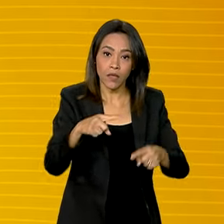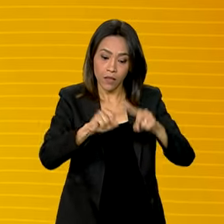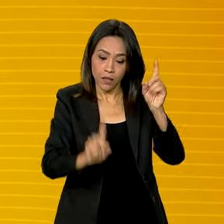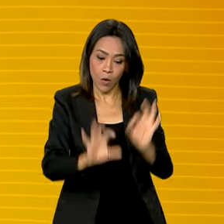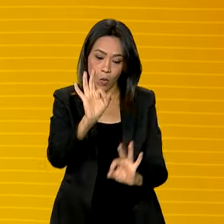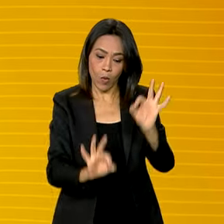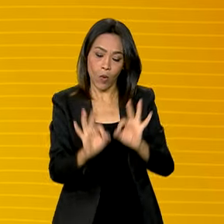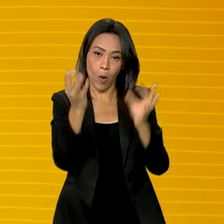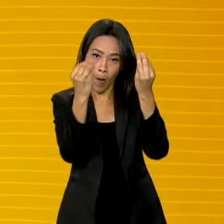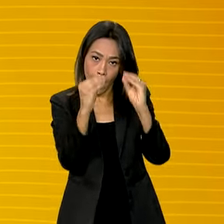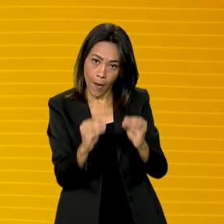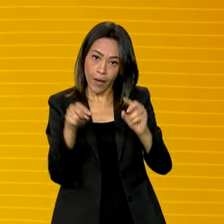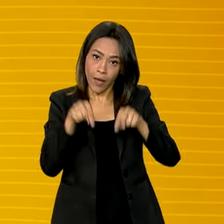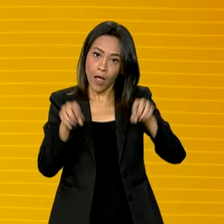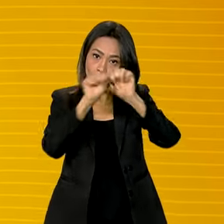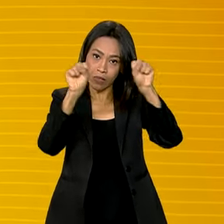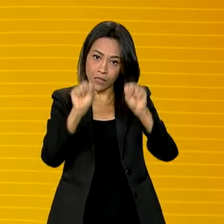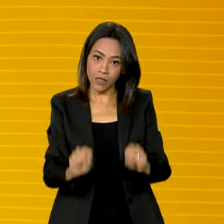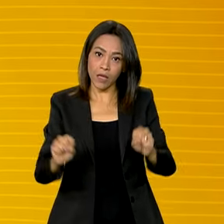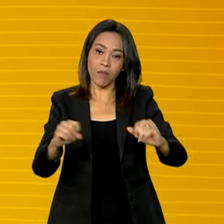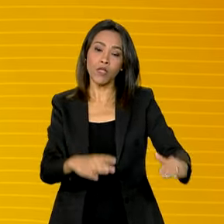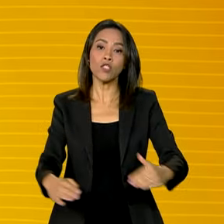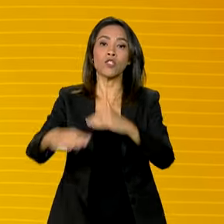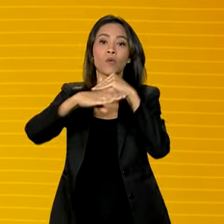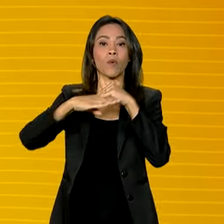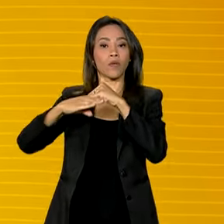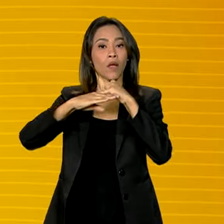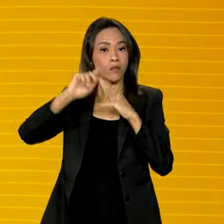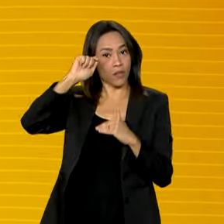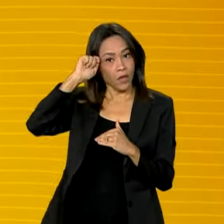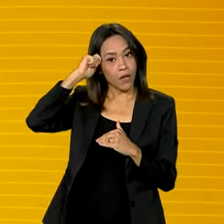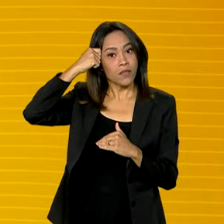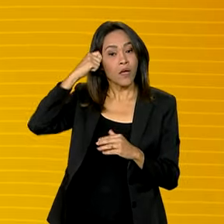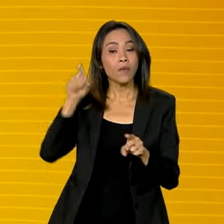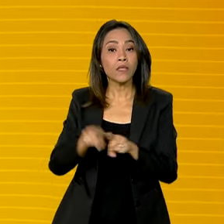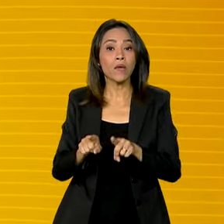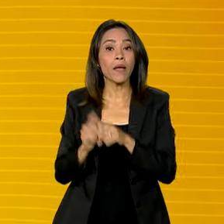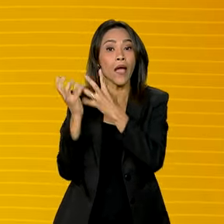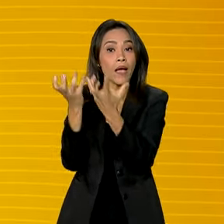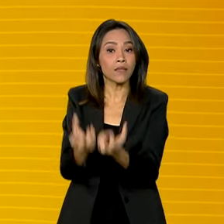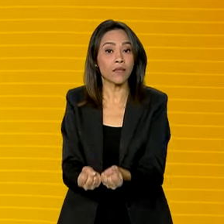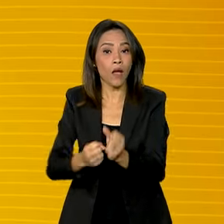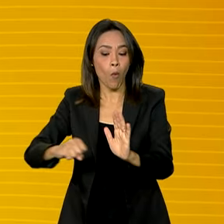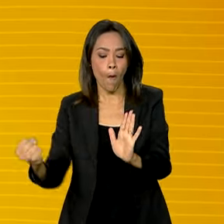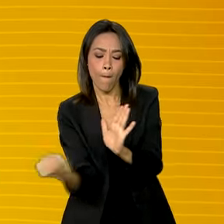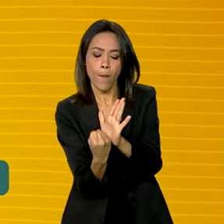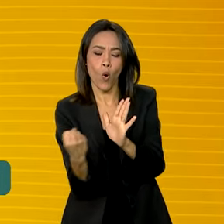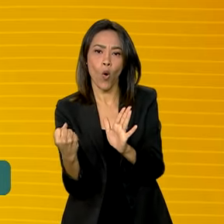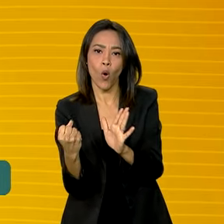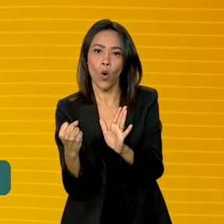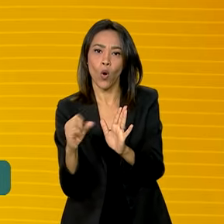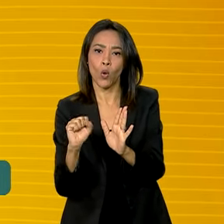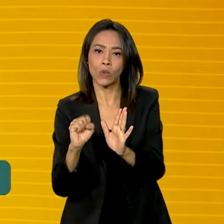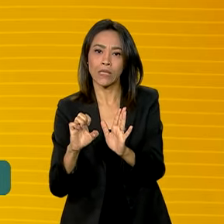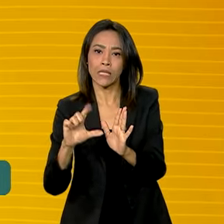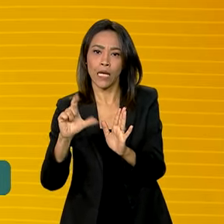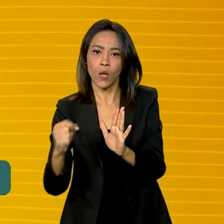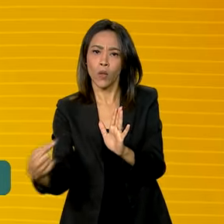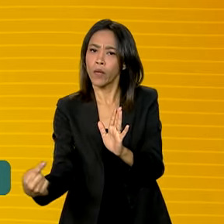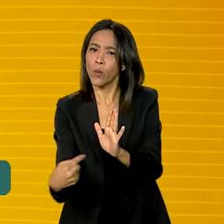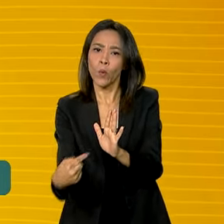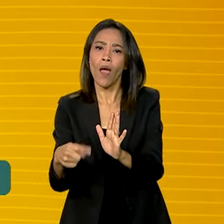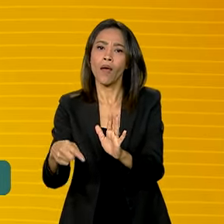que é o nosso sistema de promoção da igualdade racial, bem como aderir também o selo Município Sem Racismo, que é uma estratégia